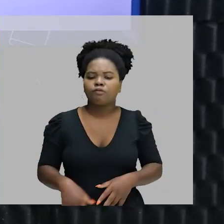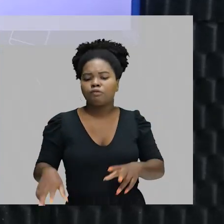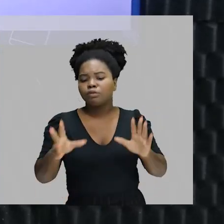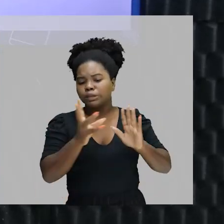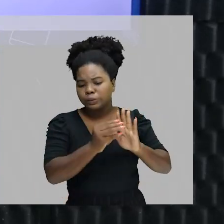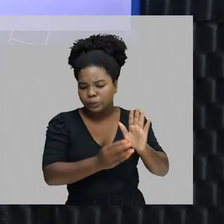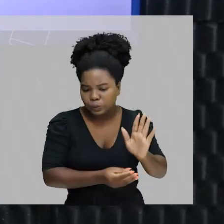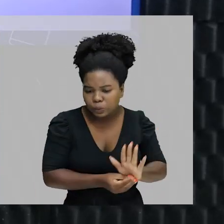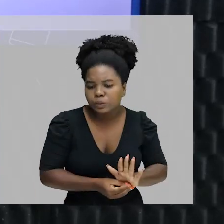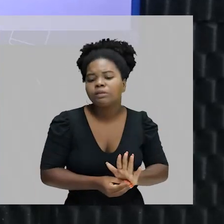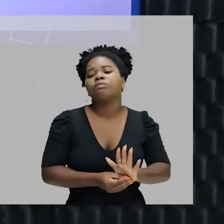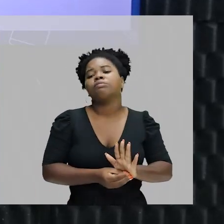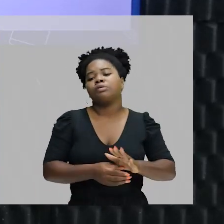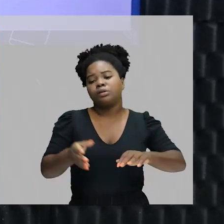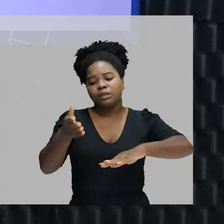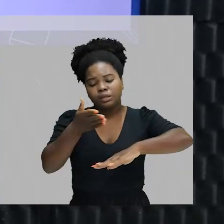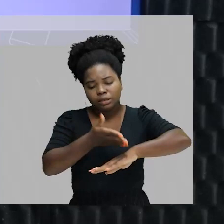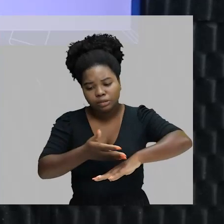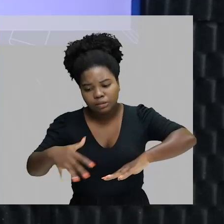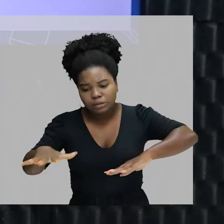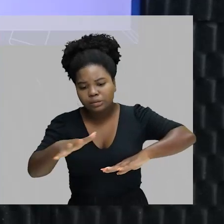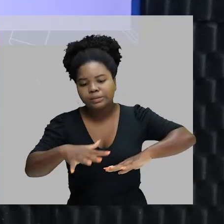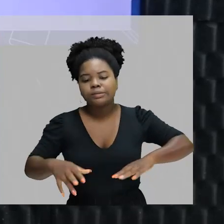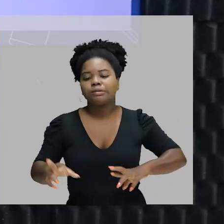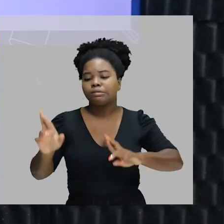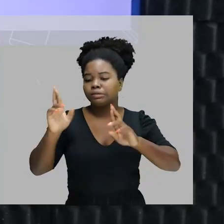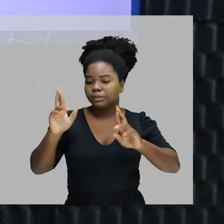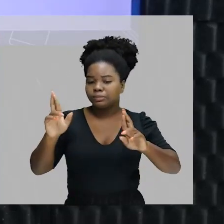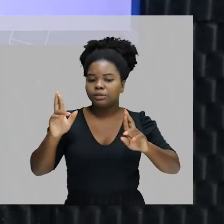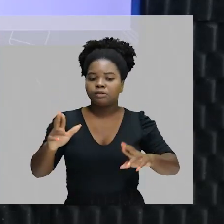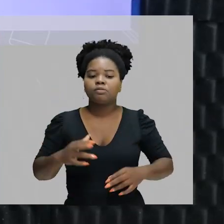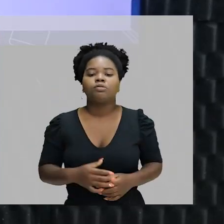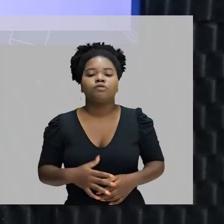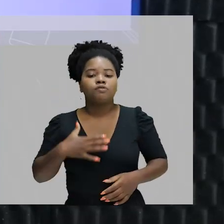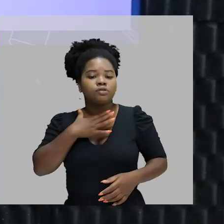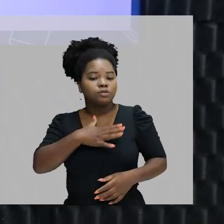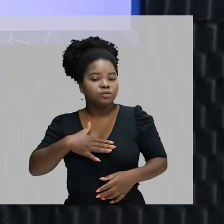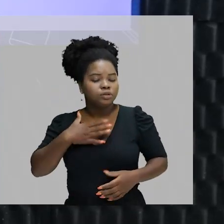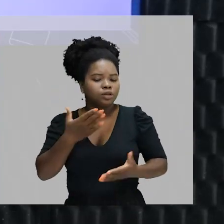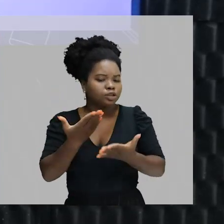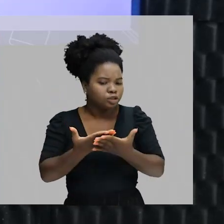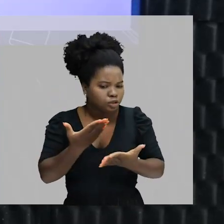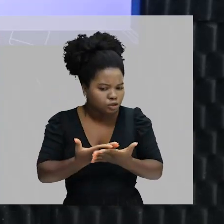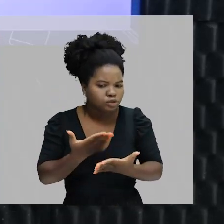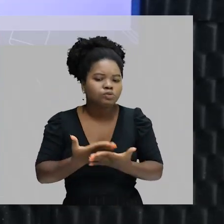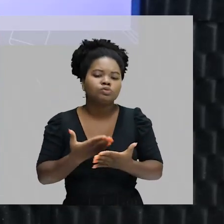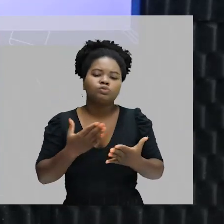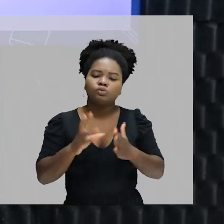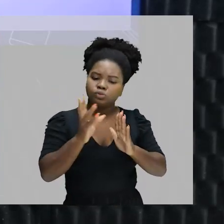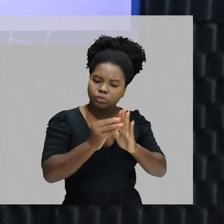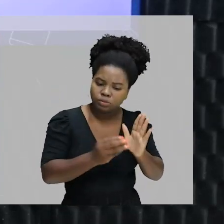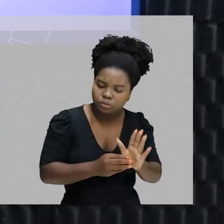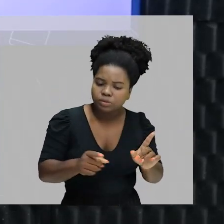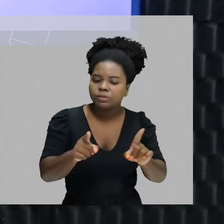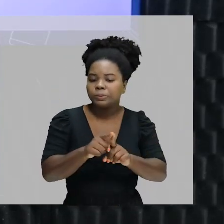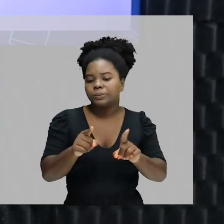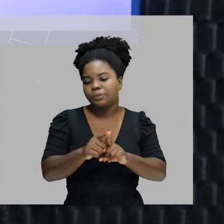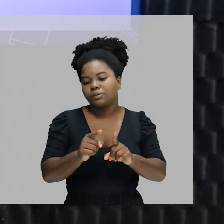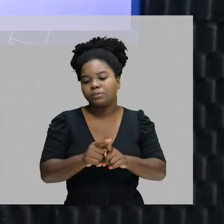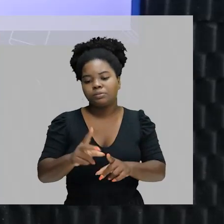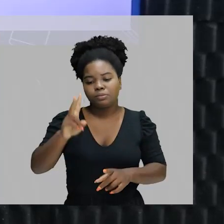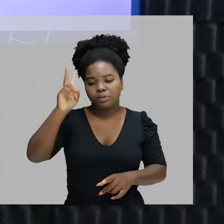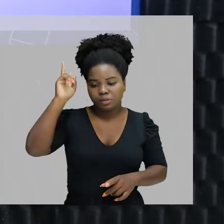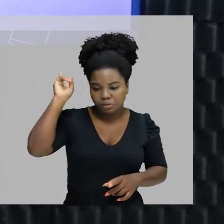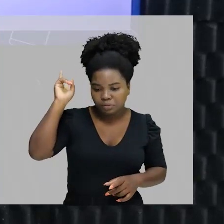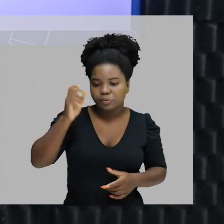ela é muito atual, tá? Espero que vocês aí tenham entendido, tá bom? Estudem essa temática também para o nosso